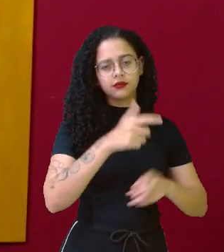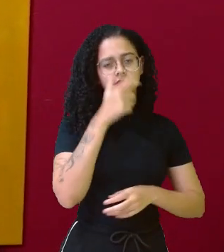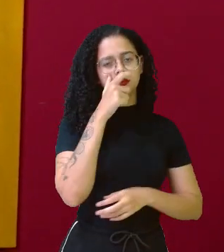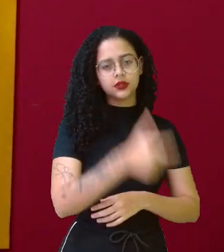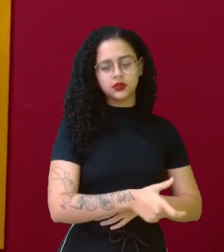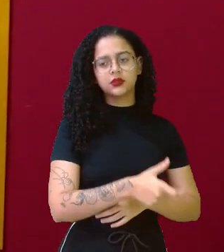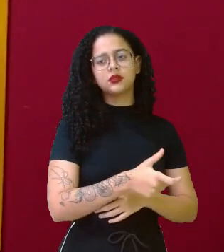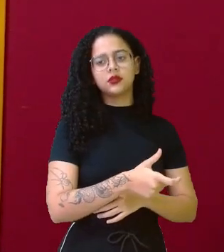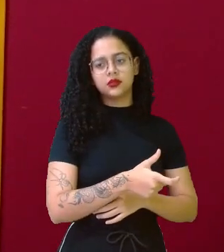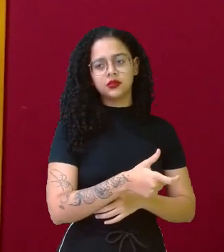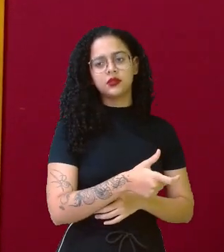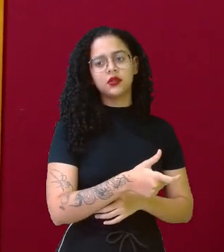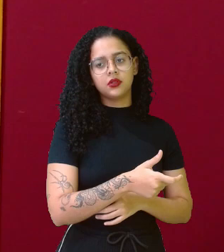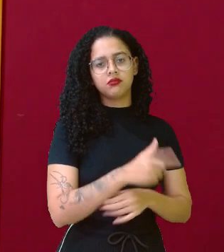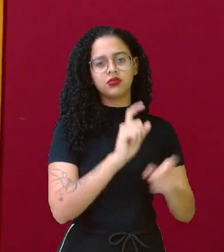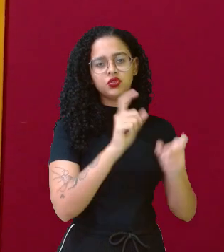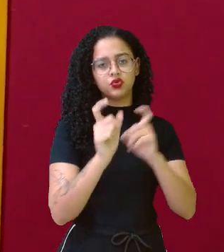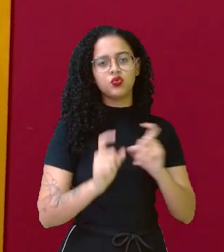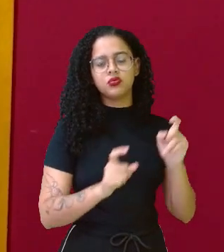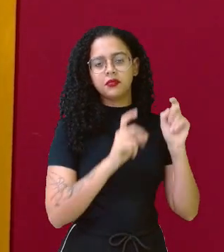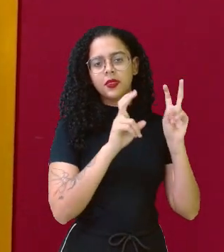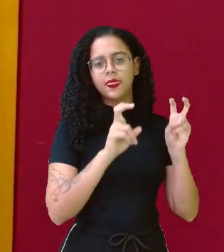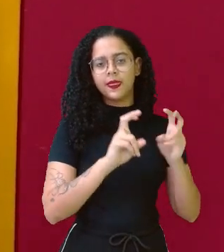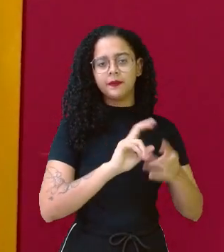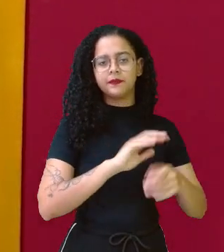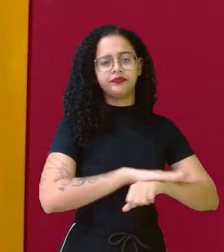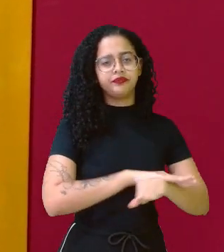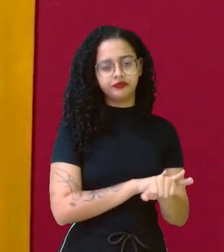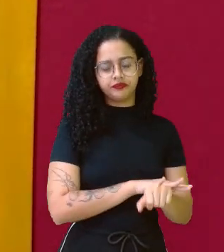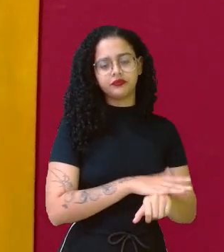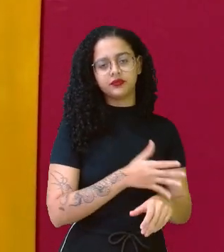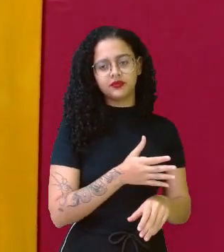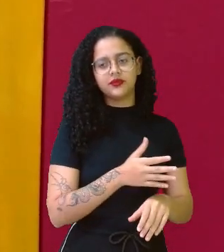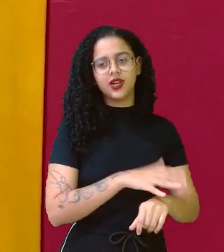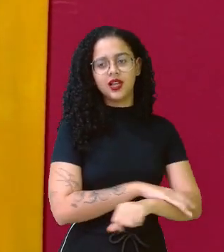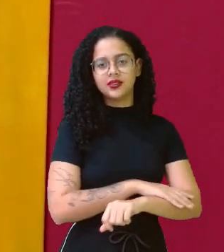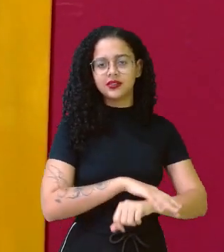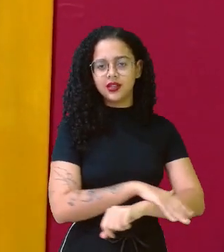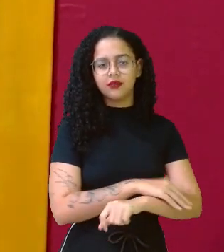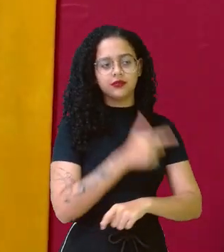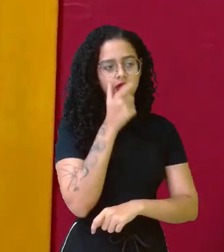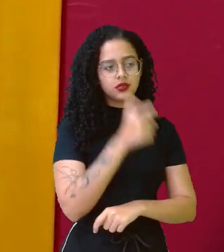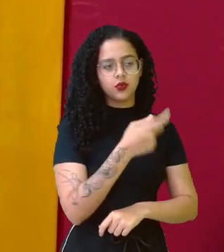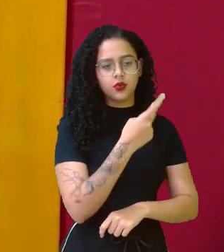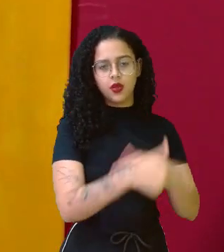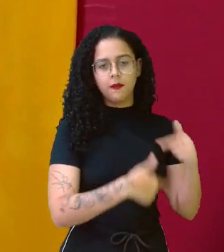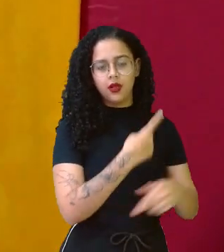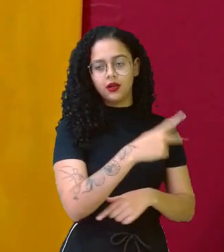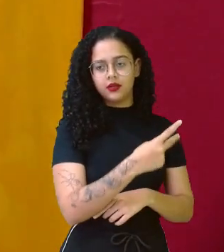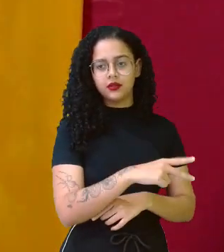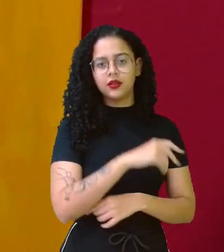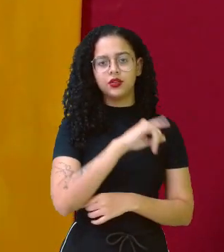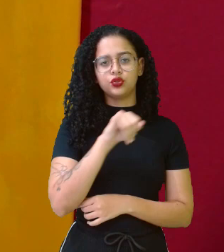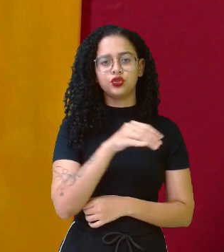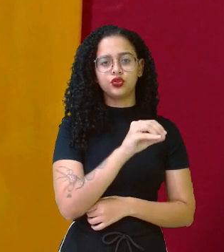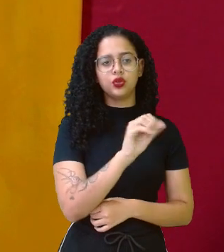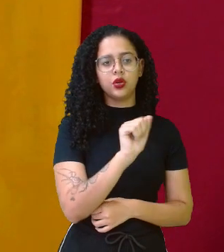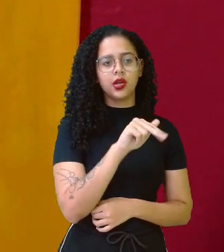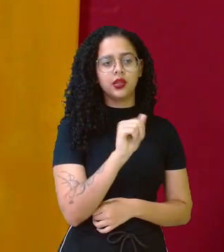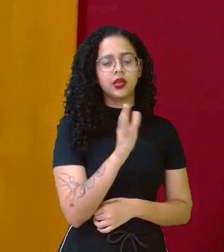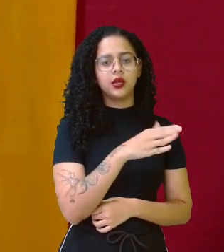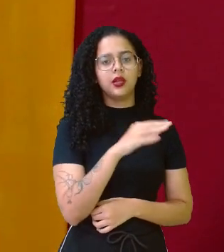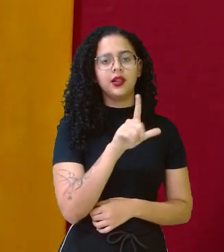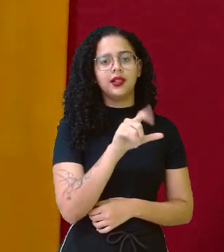interessante, né, de discutir essa questão, né, racial. Sim. Bem interessante o trabalho dele. A Joana